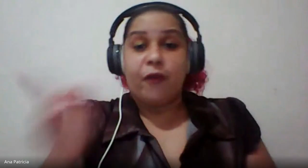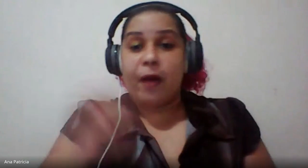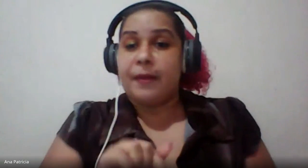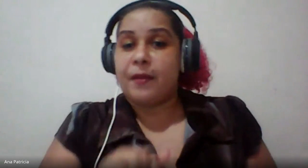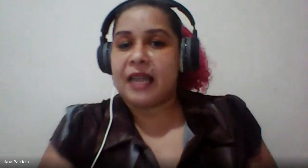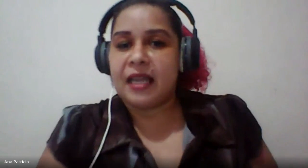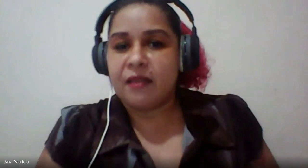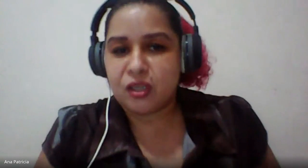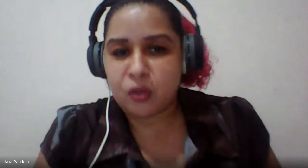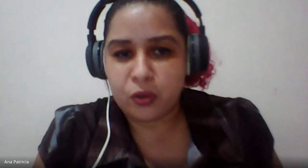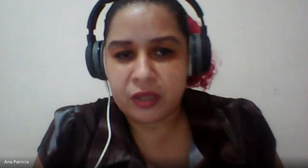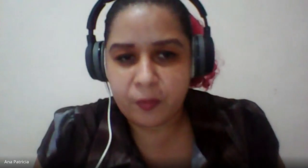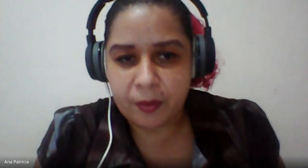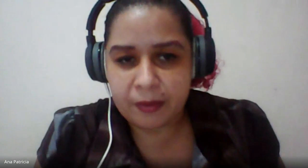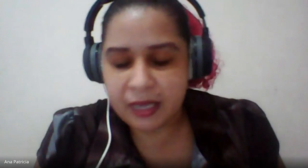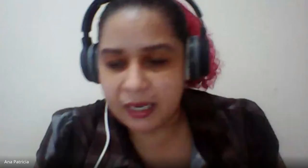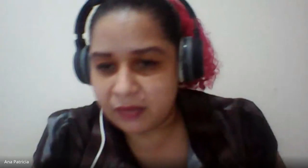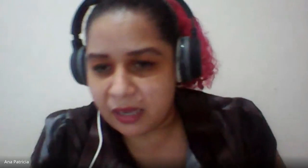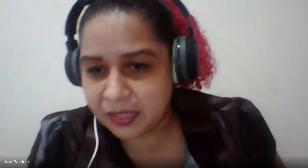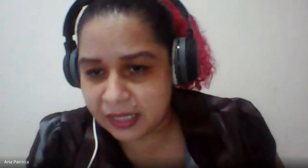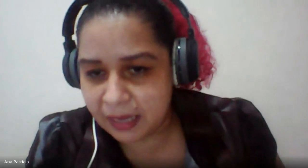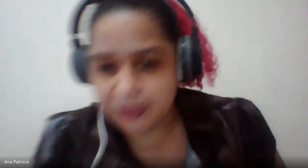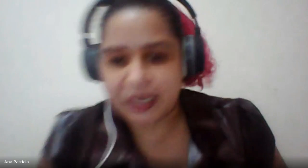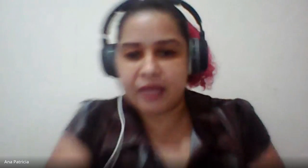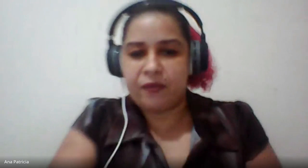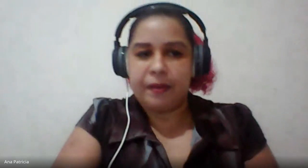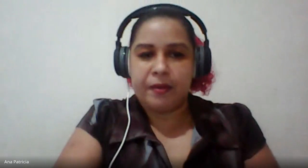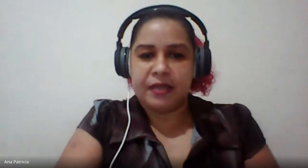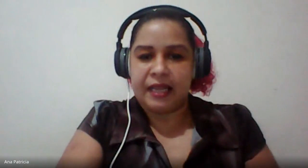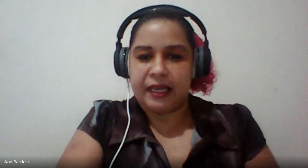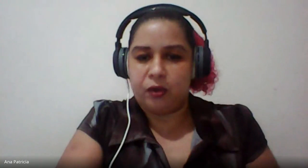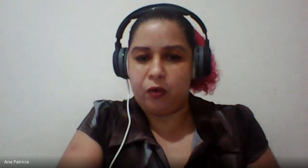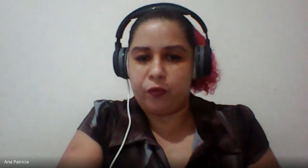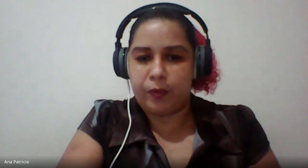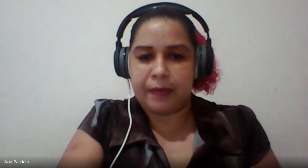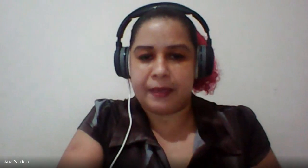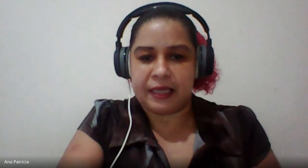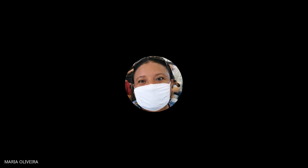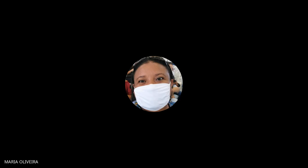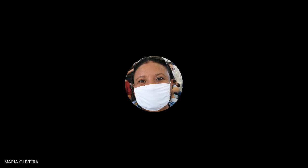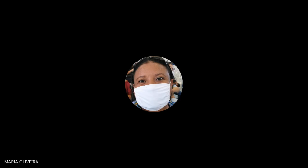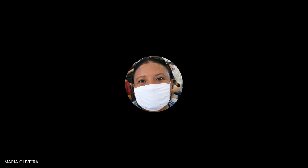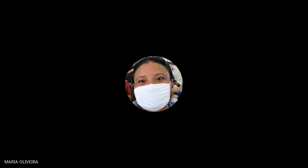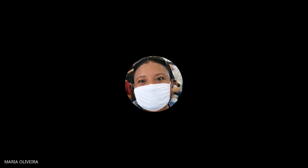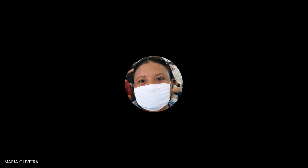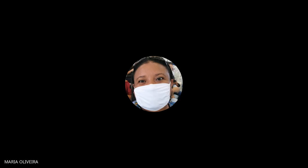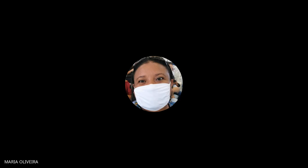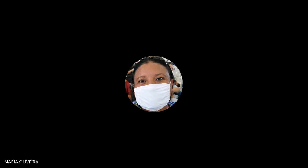Eu vou abrir meu slide, eu acho que o Socorro teve um probleminha, ela não está conseguindo abrir o slide. Eu vou abrir meu slide aqui de novo, botar a apresentação.